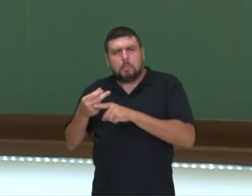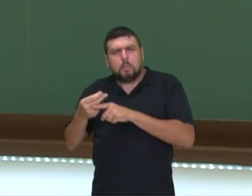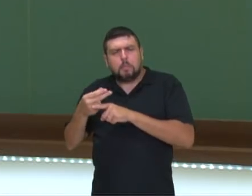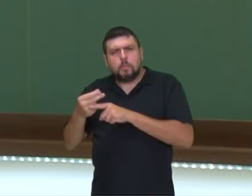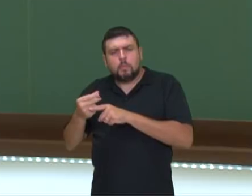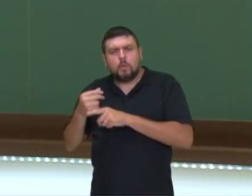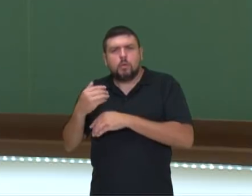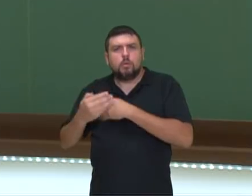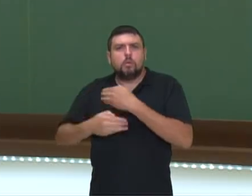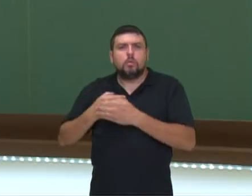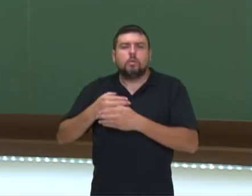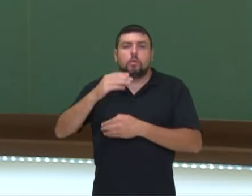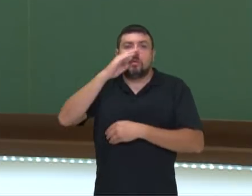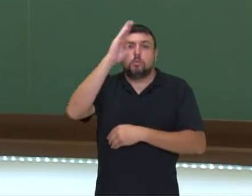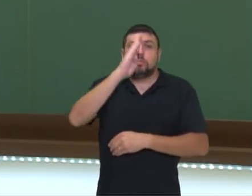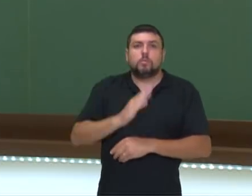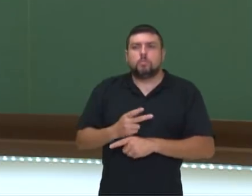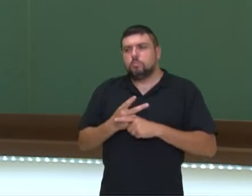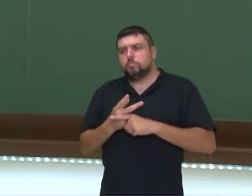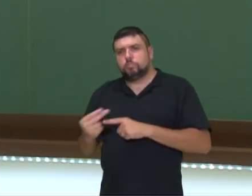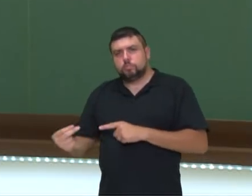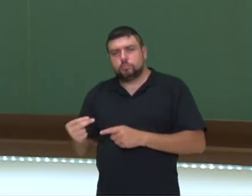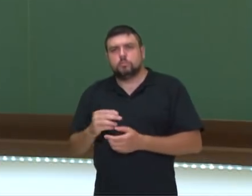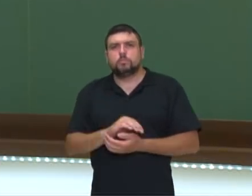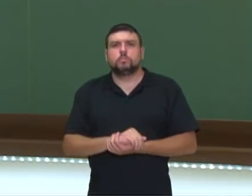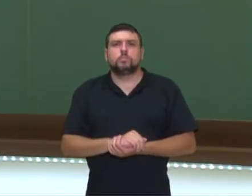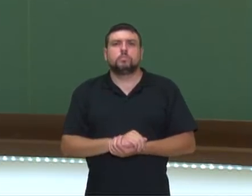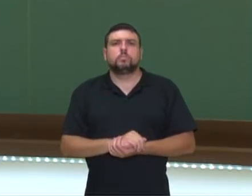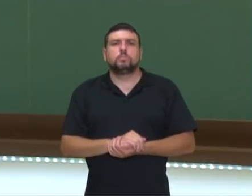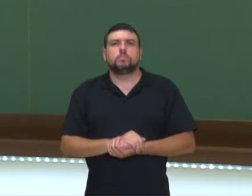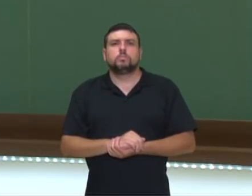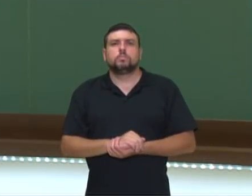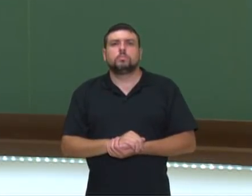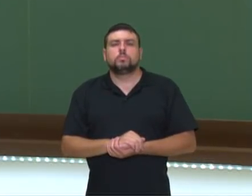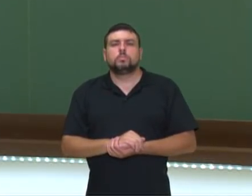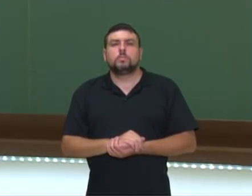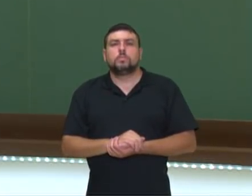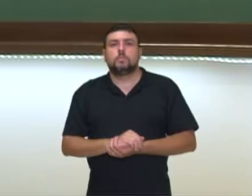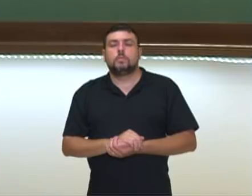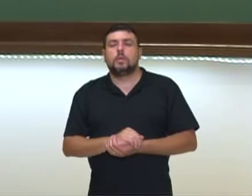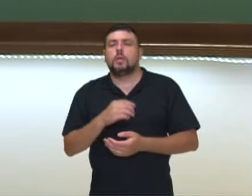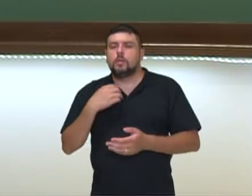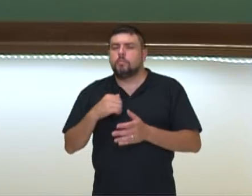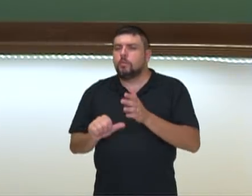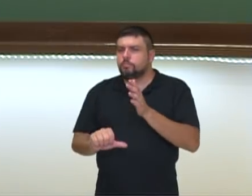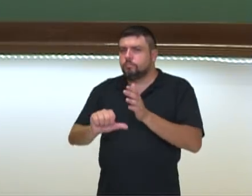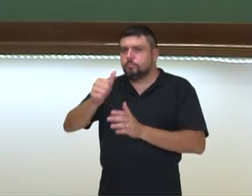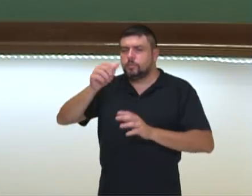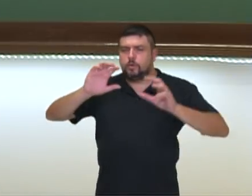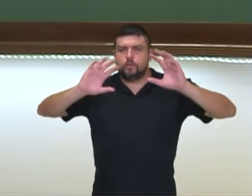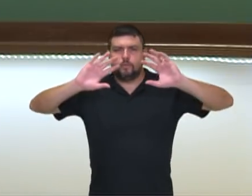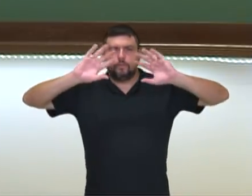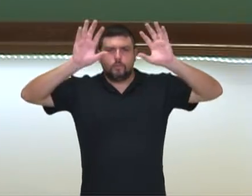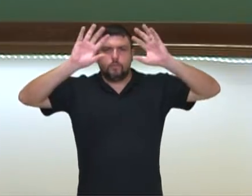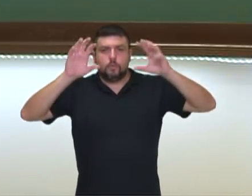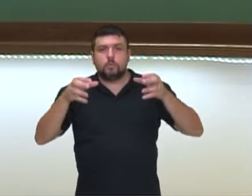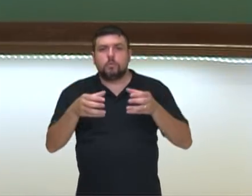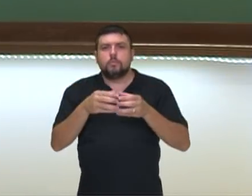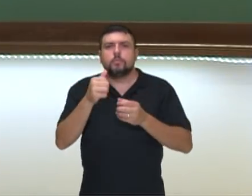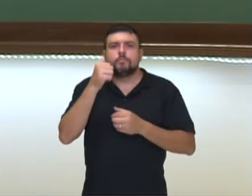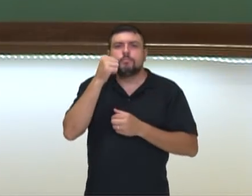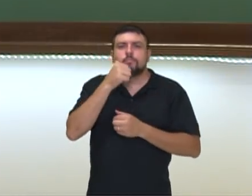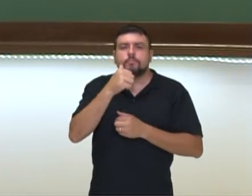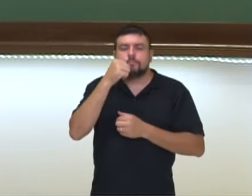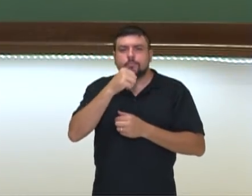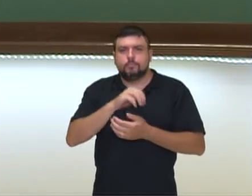foi lá e superou. Primeiros resultados do voleibol feminino. Então, vamos falar também como que o vôlei feminino